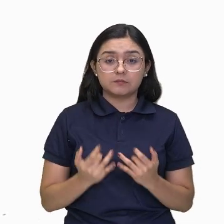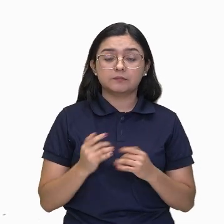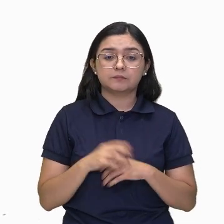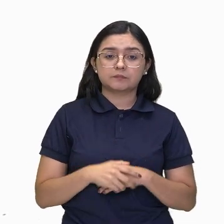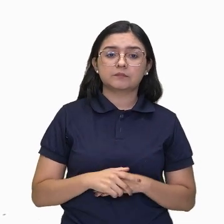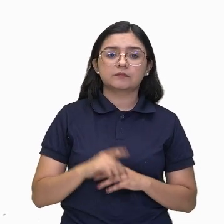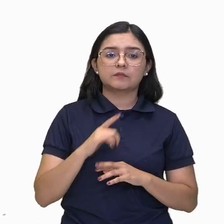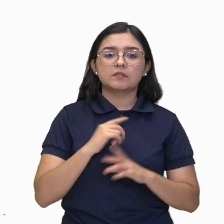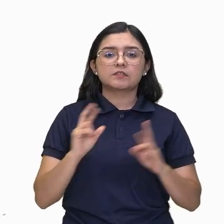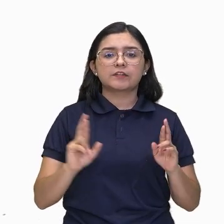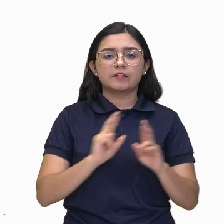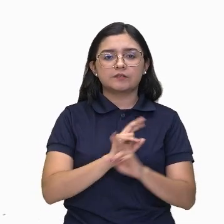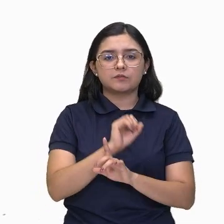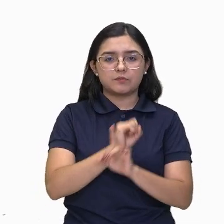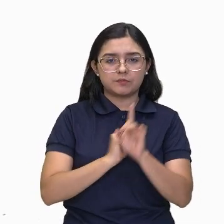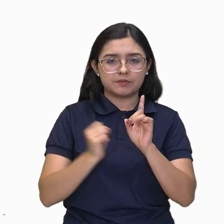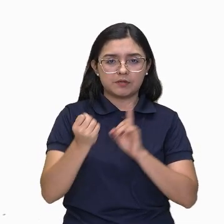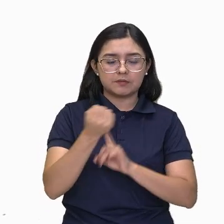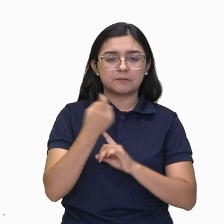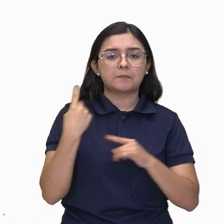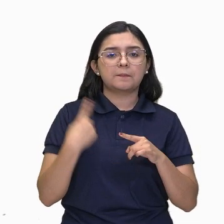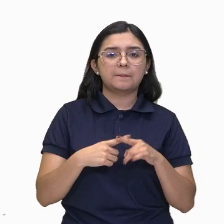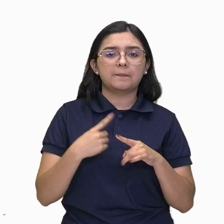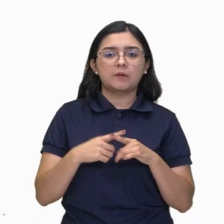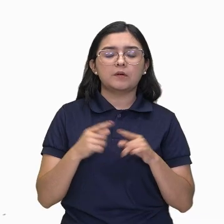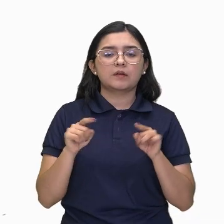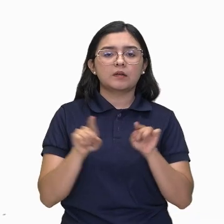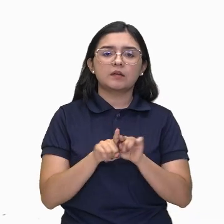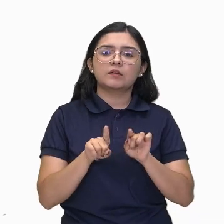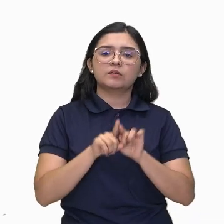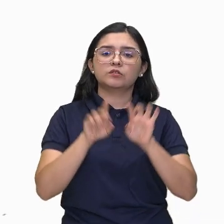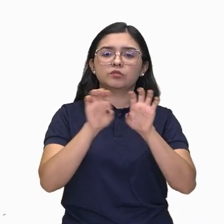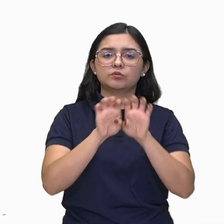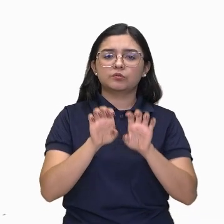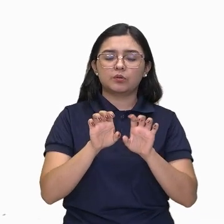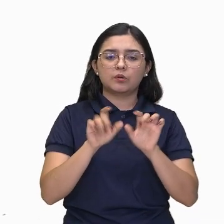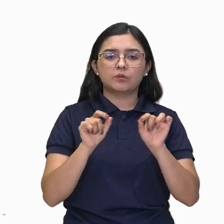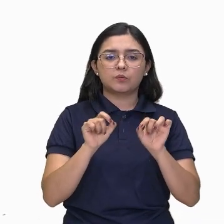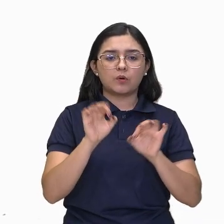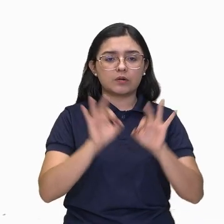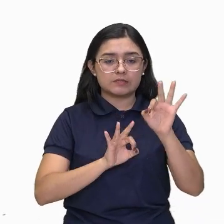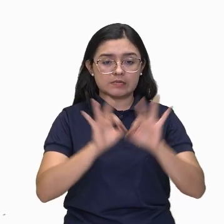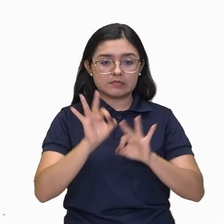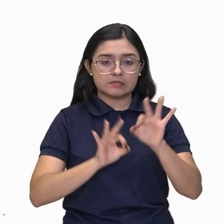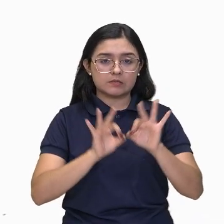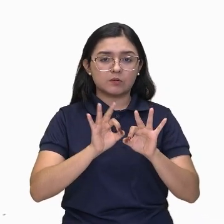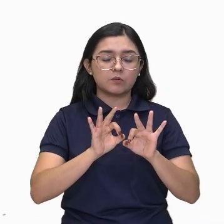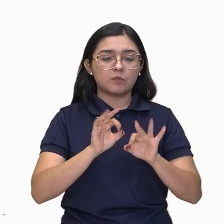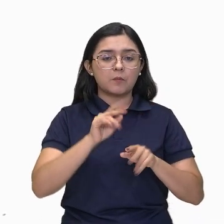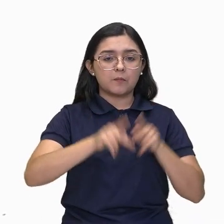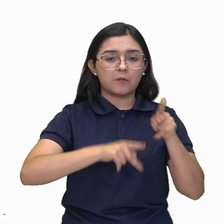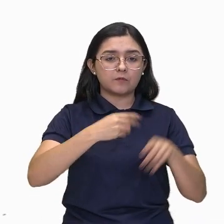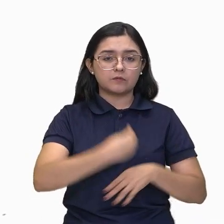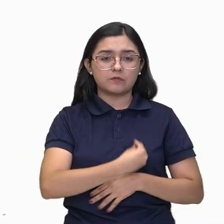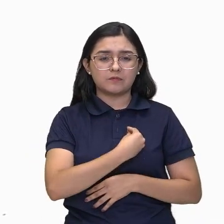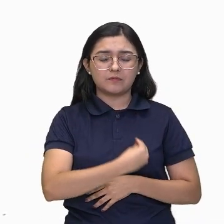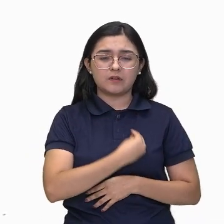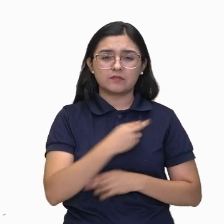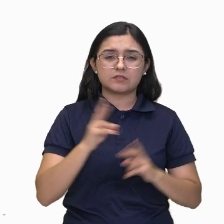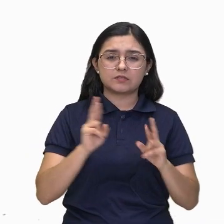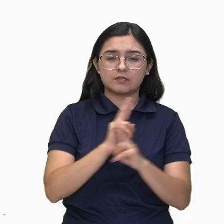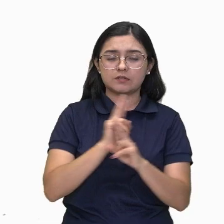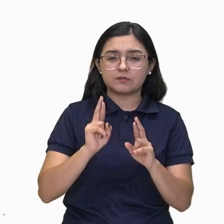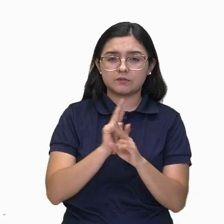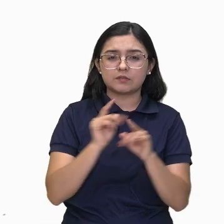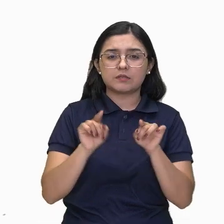dessas relações sociais, porque ele estrutura o modo de vida daquele povo, né, com todas essas relações, com toda essa questão